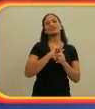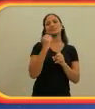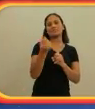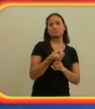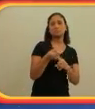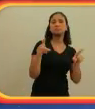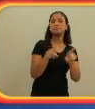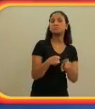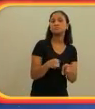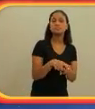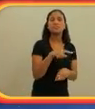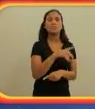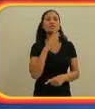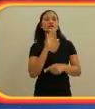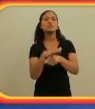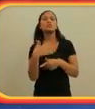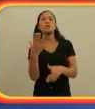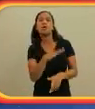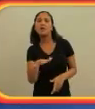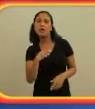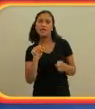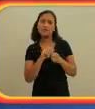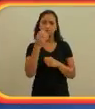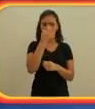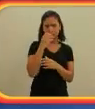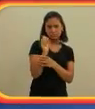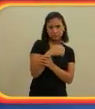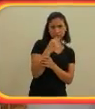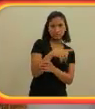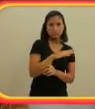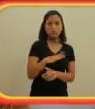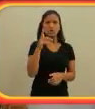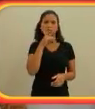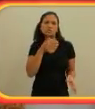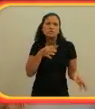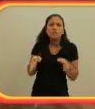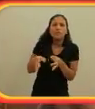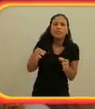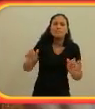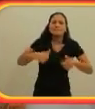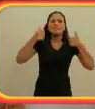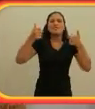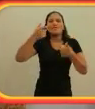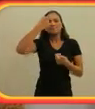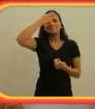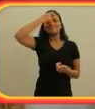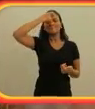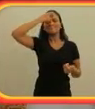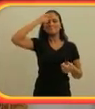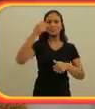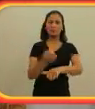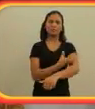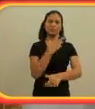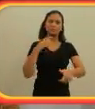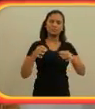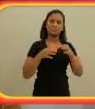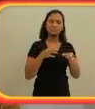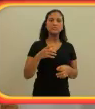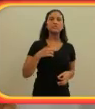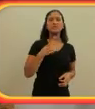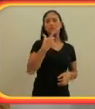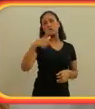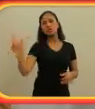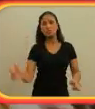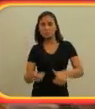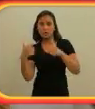a interação social também, ela é bastante ajudada quando a criança começa a fazer